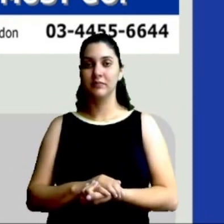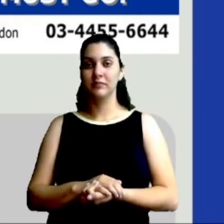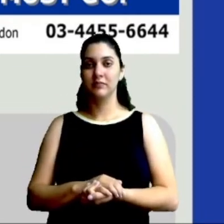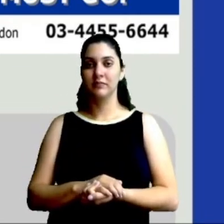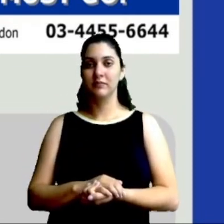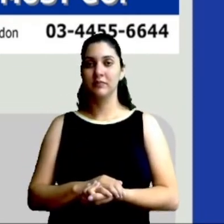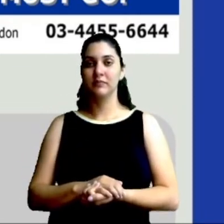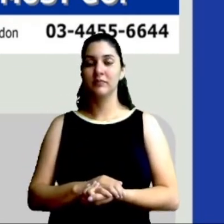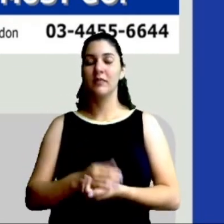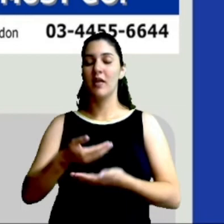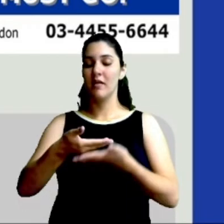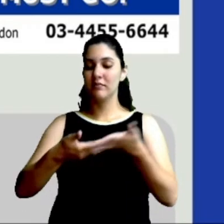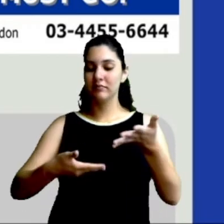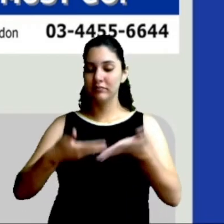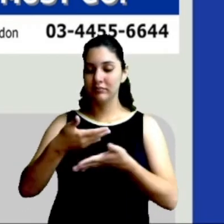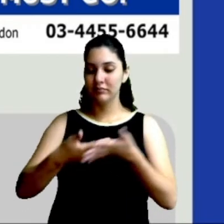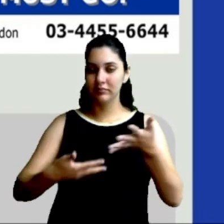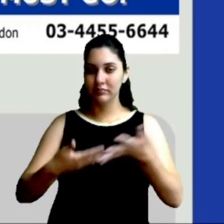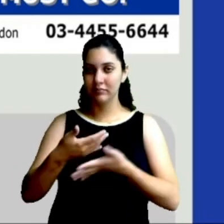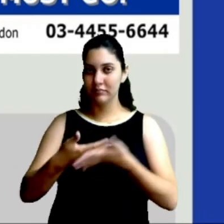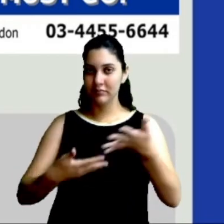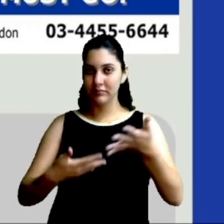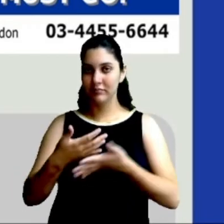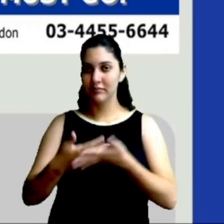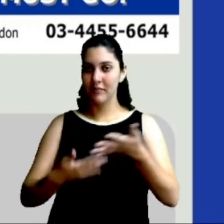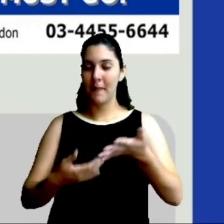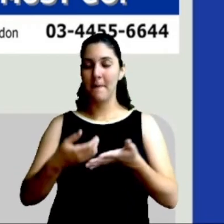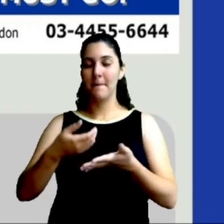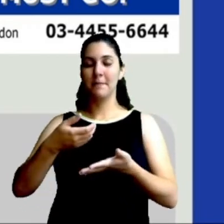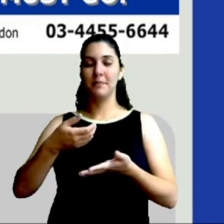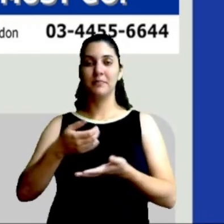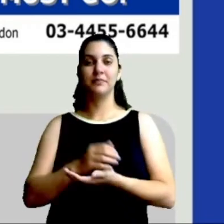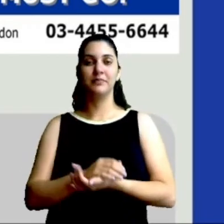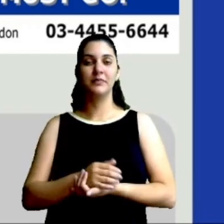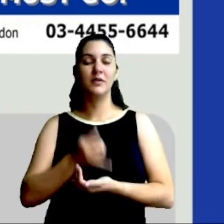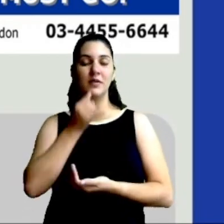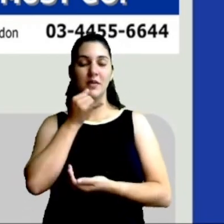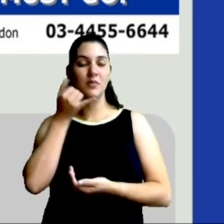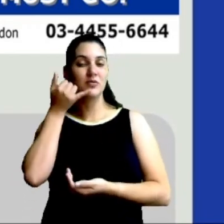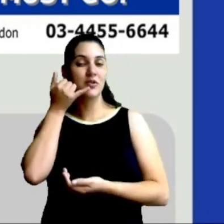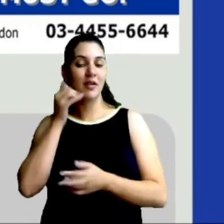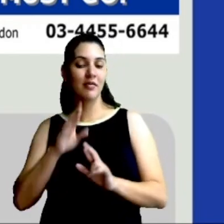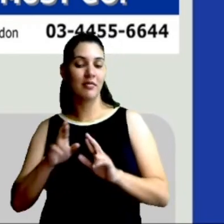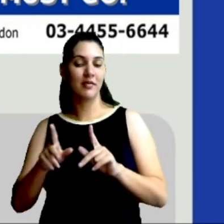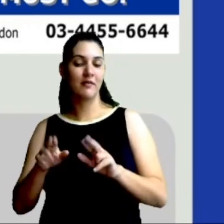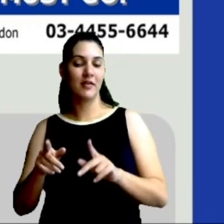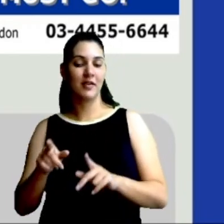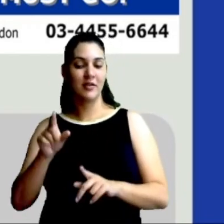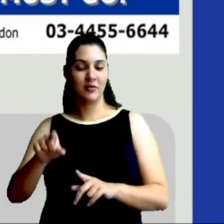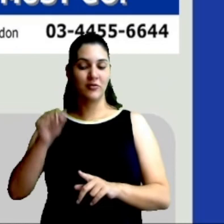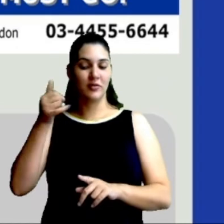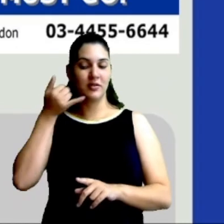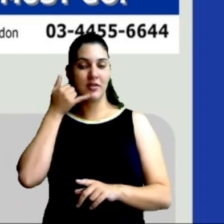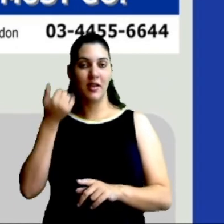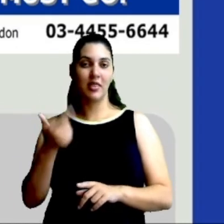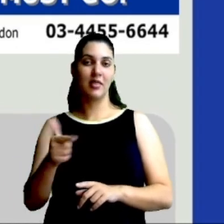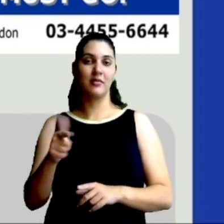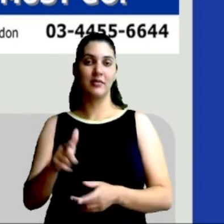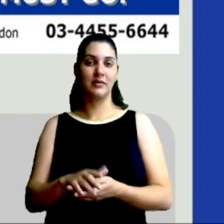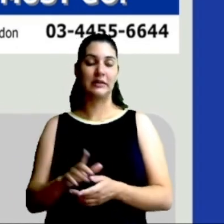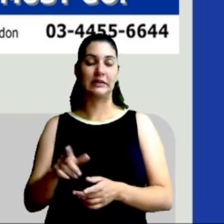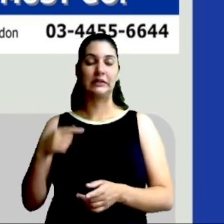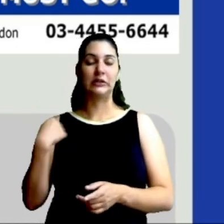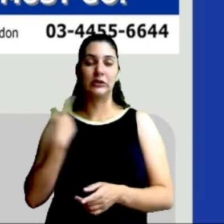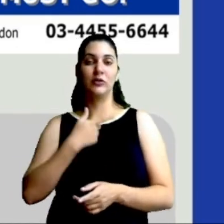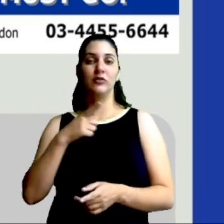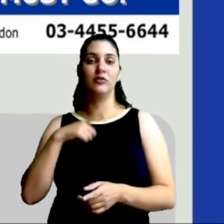De impressora, já que celulares não tem nada a ver, né, gente? Nem a opção ali de celulares a gente vê. Então, nós